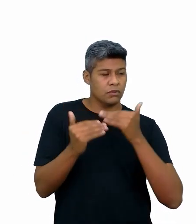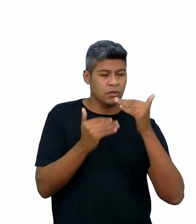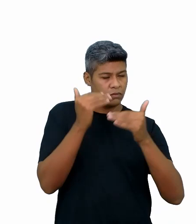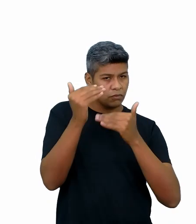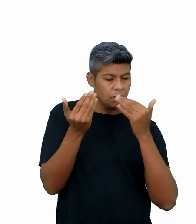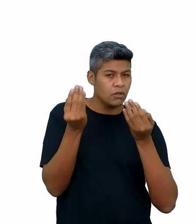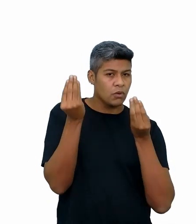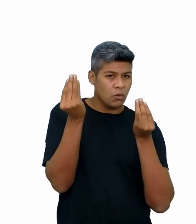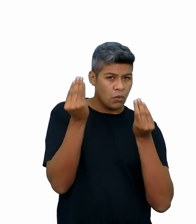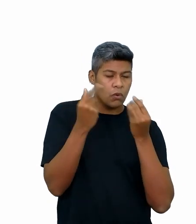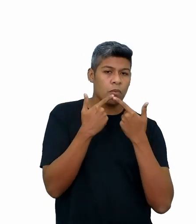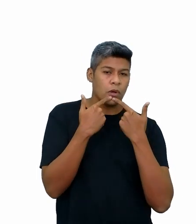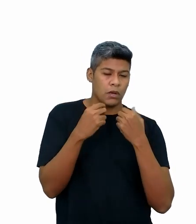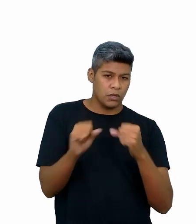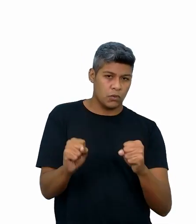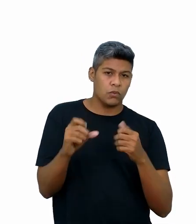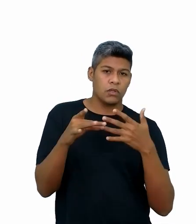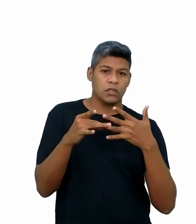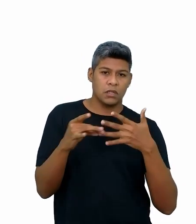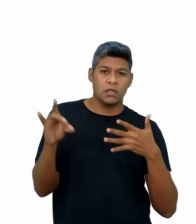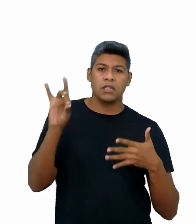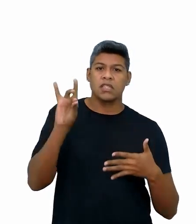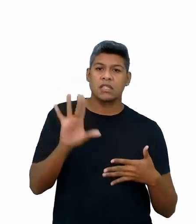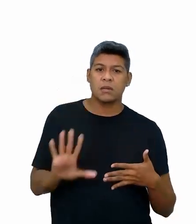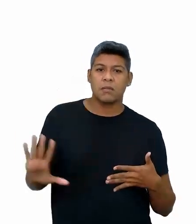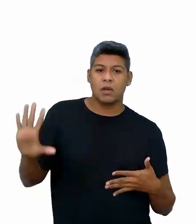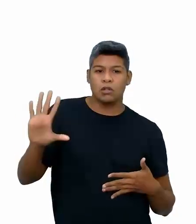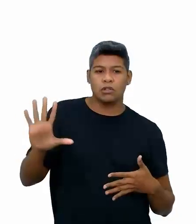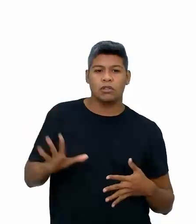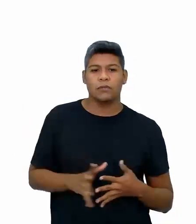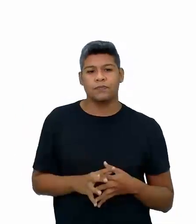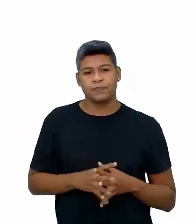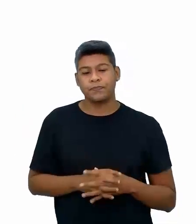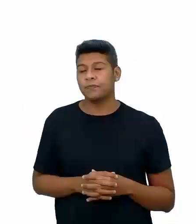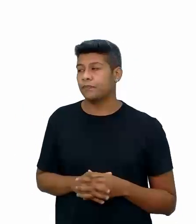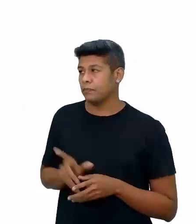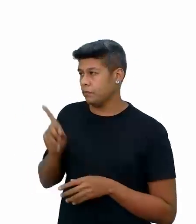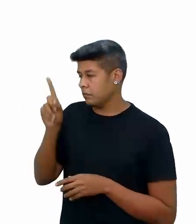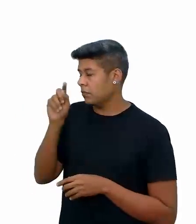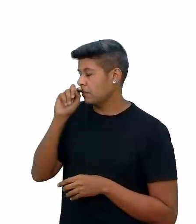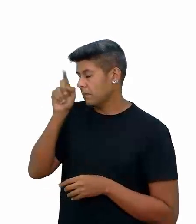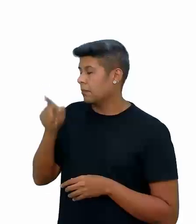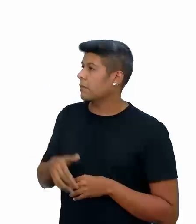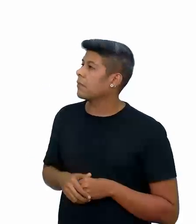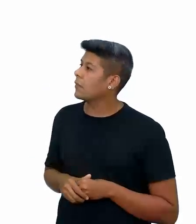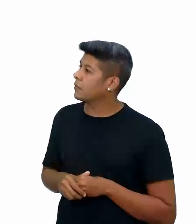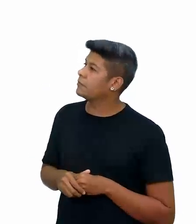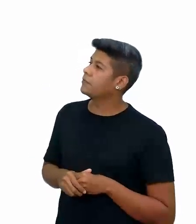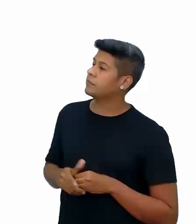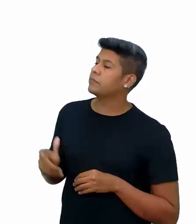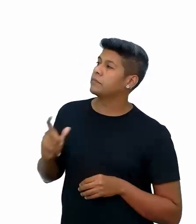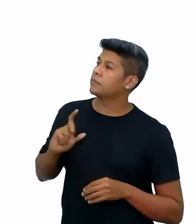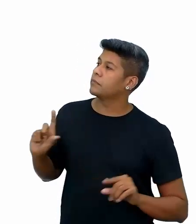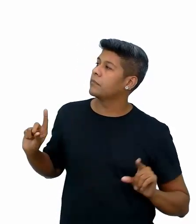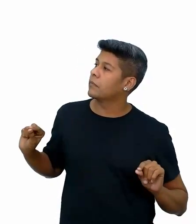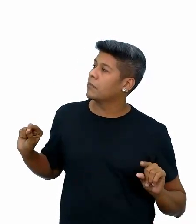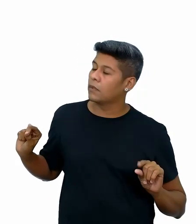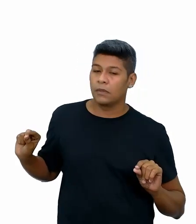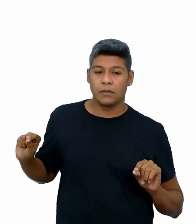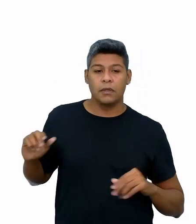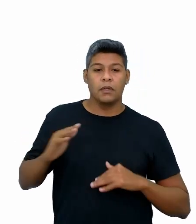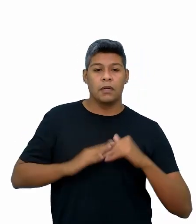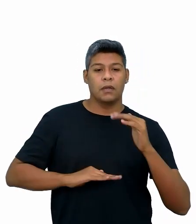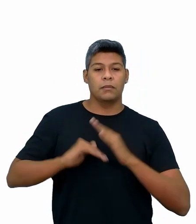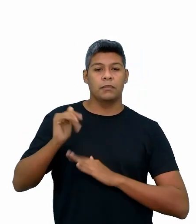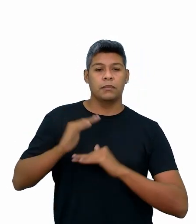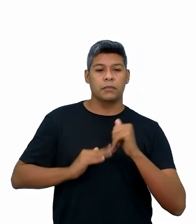da análise linguística e semiótica, tá? Bom, aqui no próximo slide, a gente tem, então, aí a